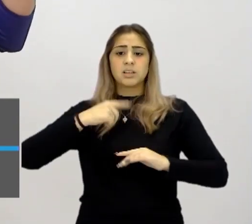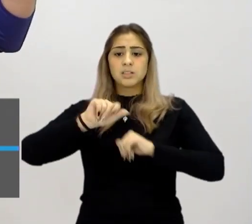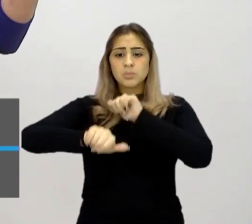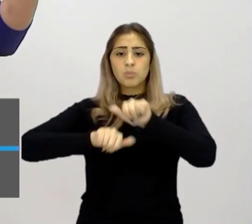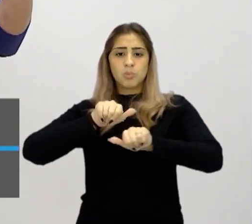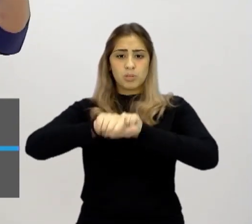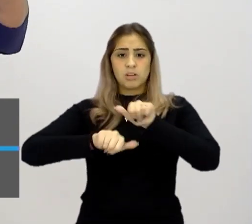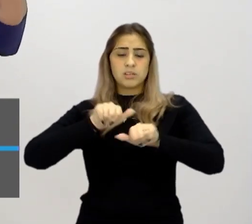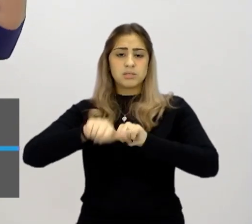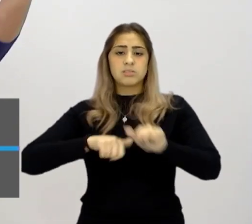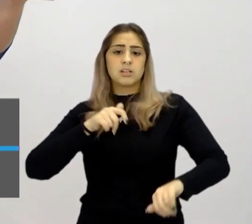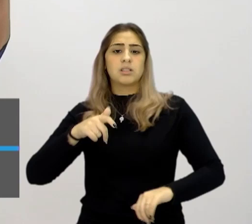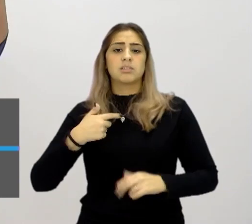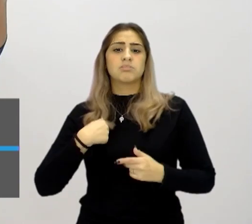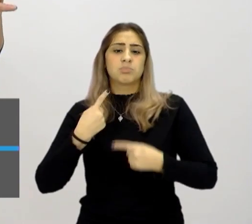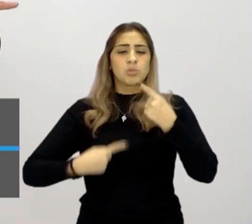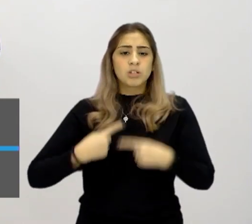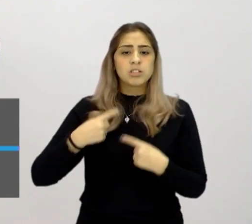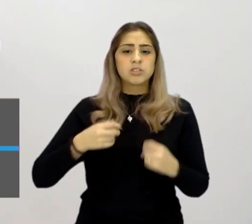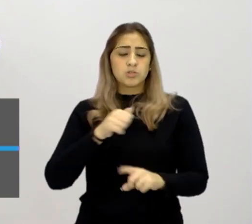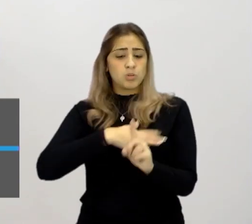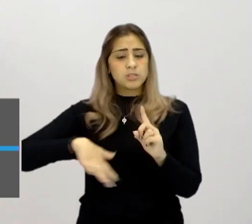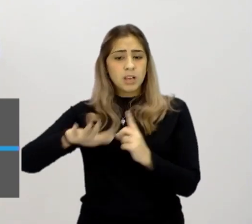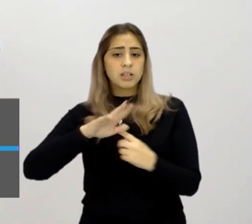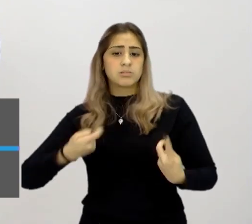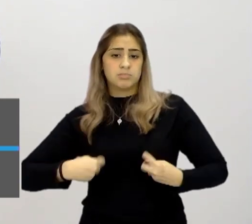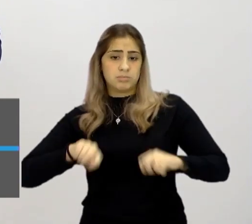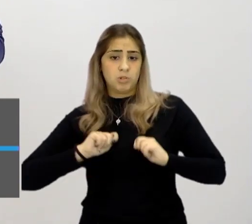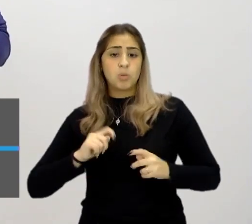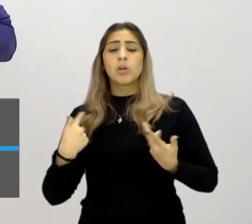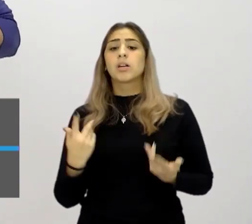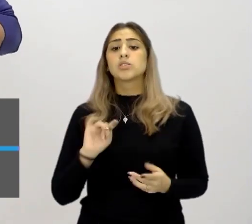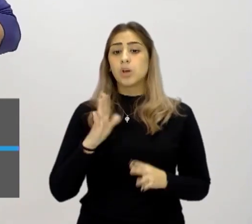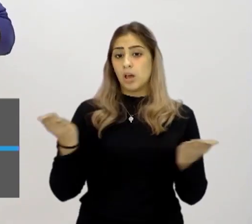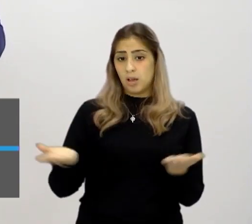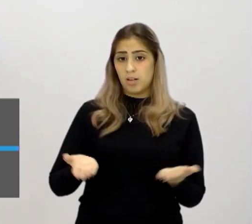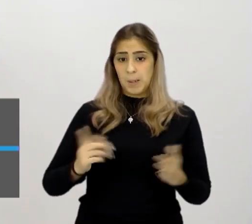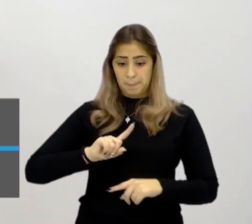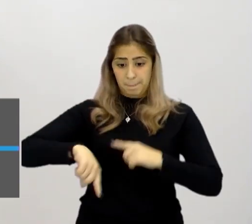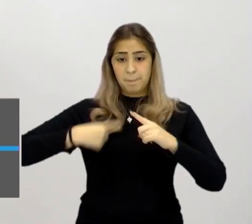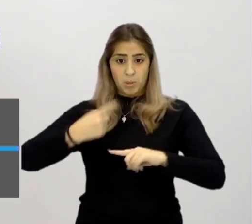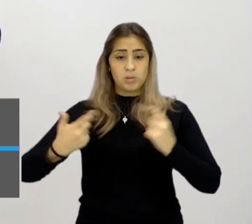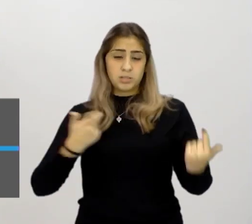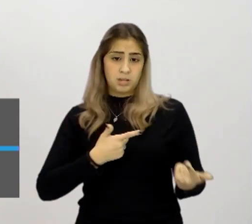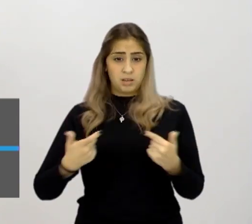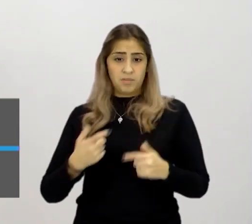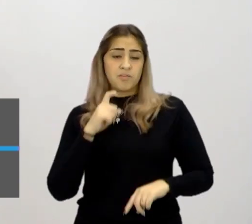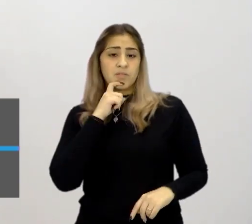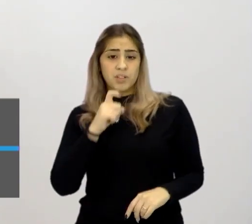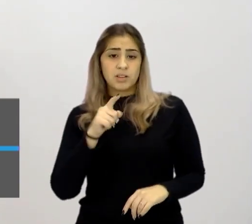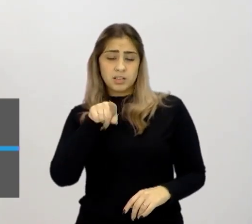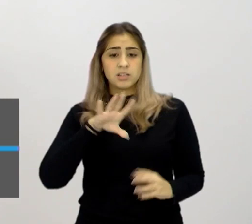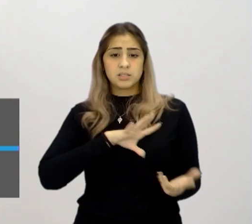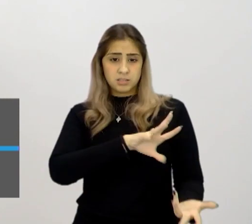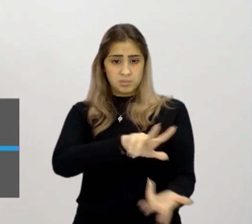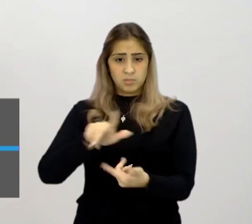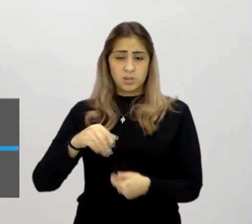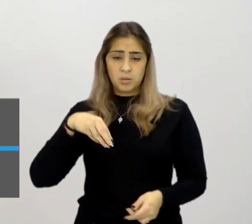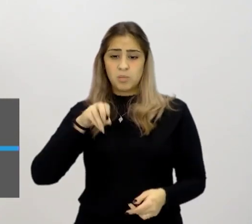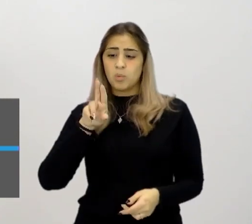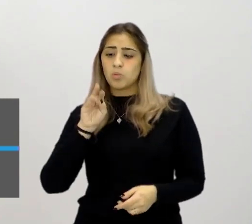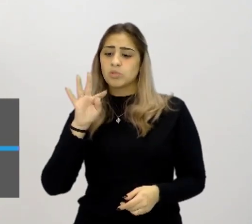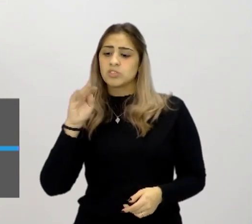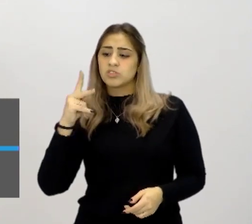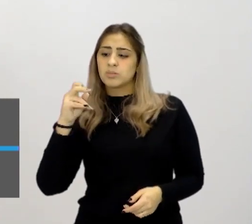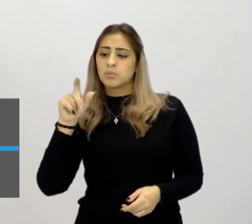mudanças políticas, sociais, econômicas. Só que agora, no pós-Guerra Fria, neste mundo